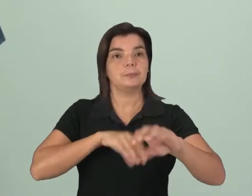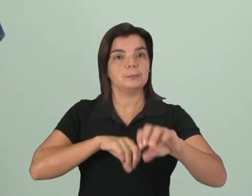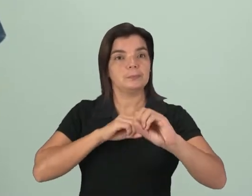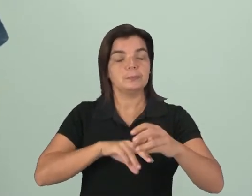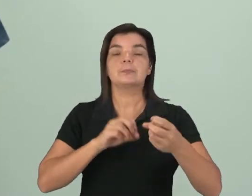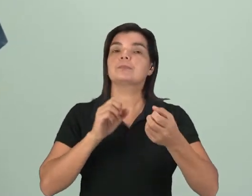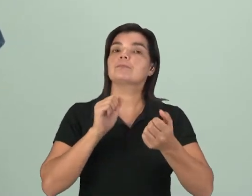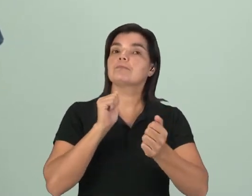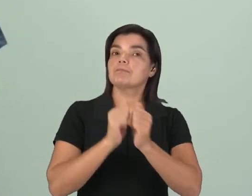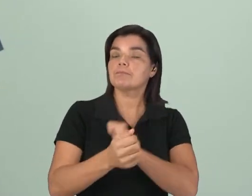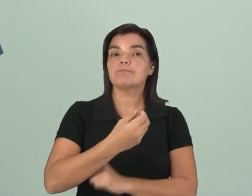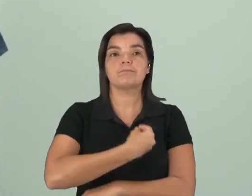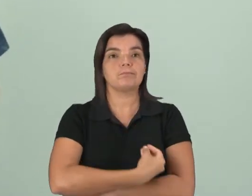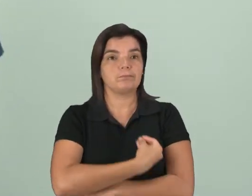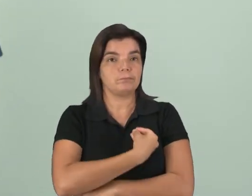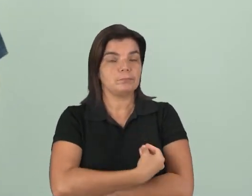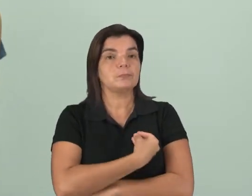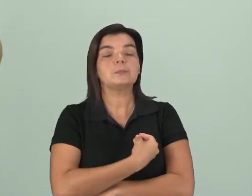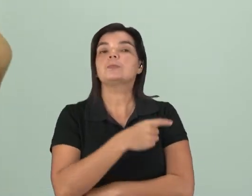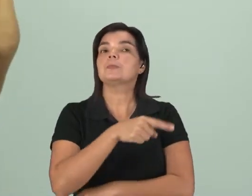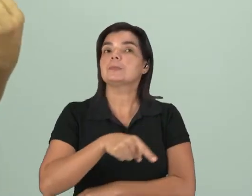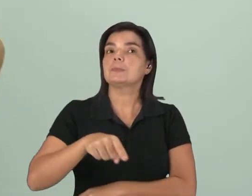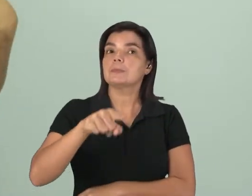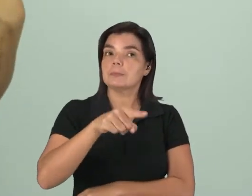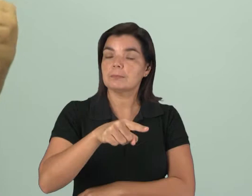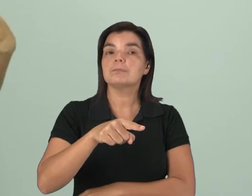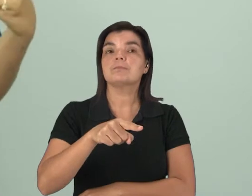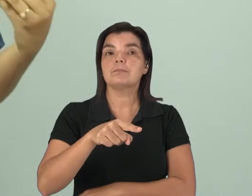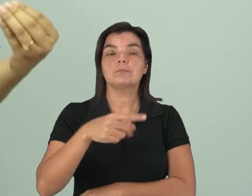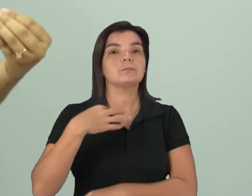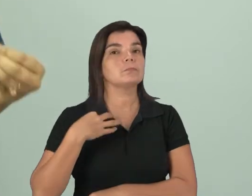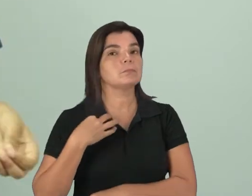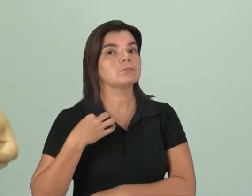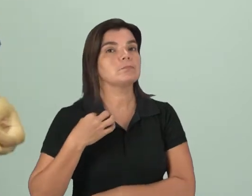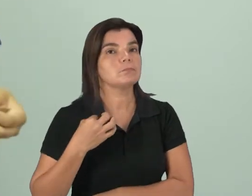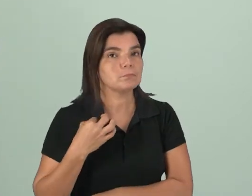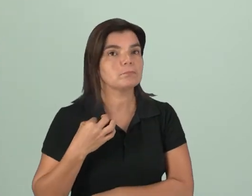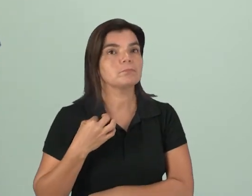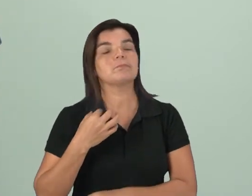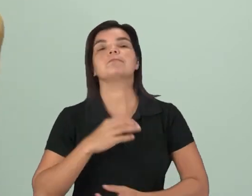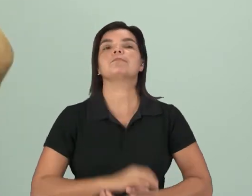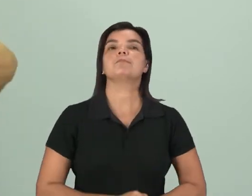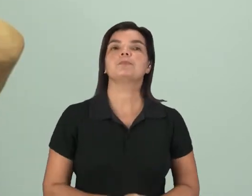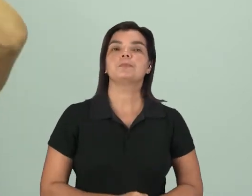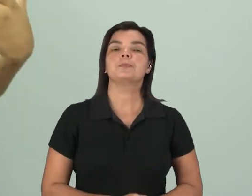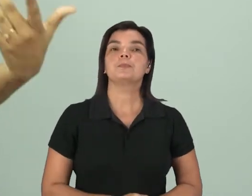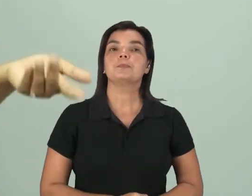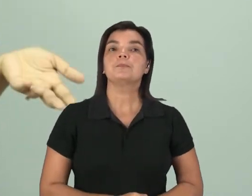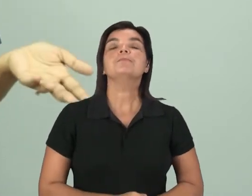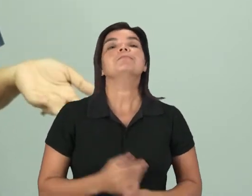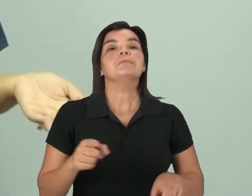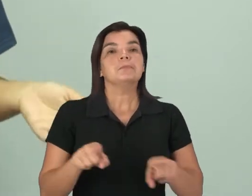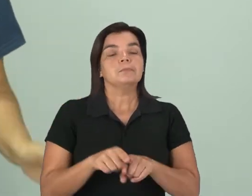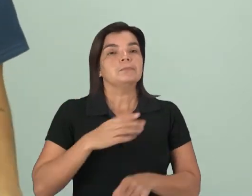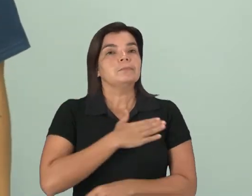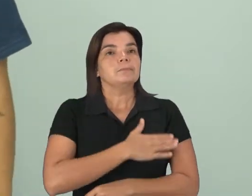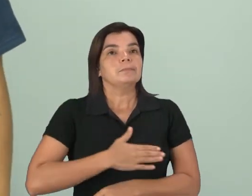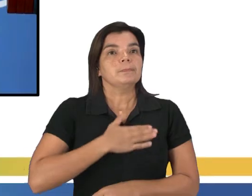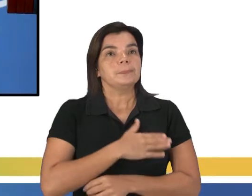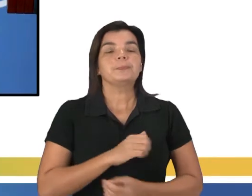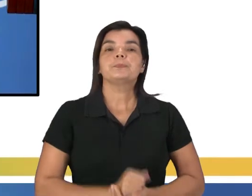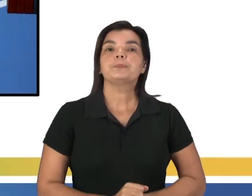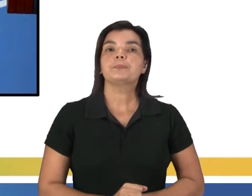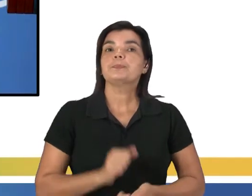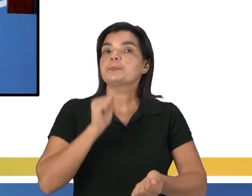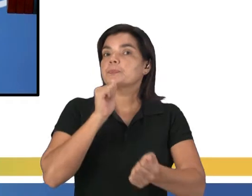educacional, participação e rendimento. Participação, você tem que estar lá voluntariamente, né? Como forma de lazer.